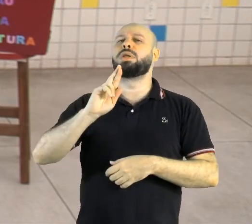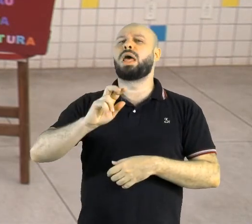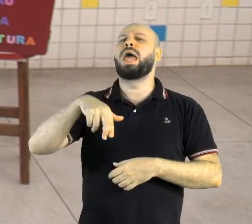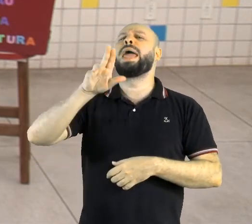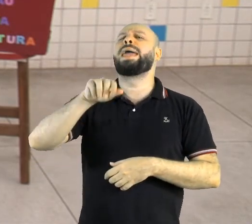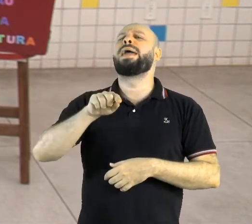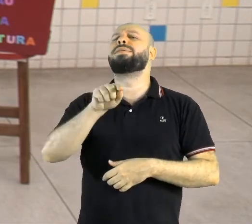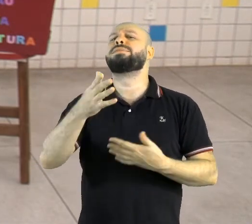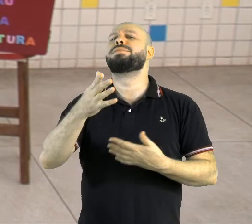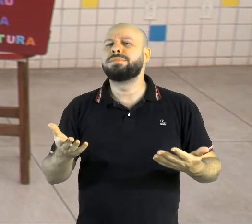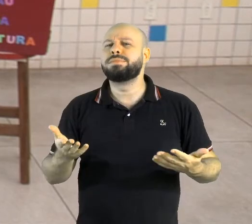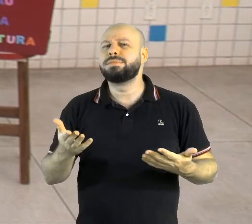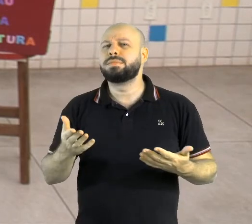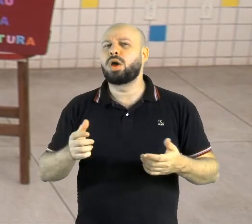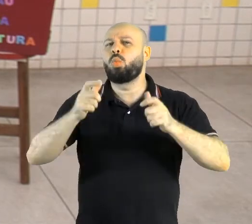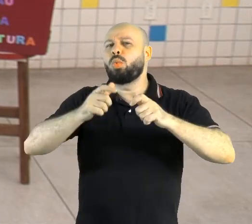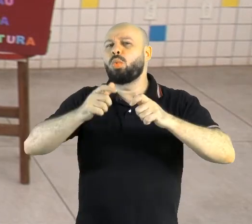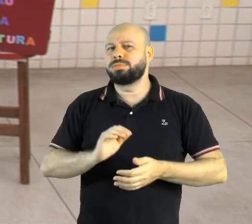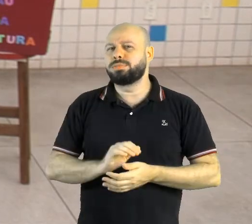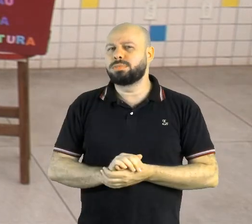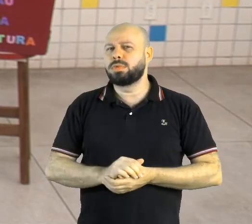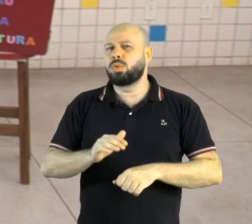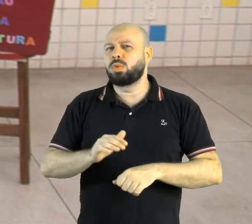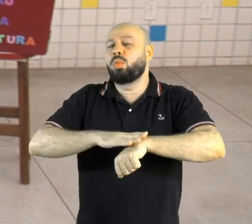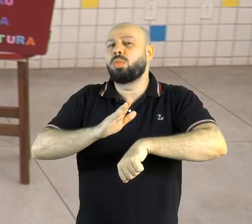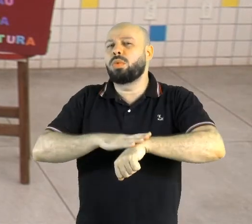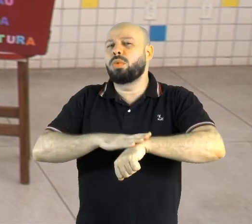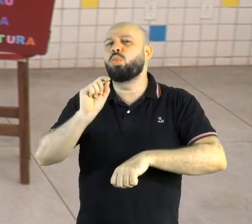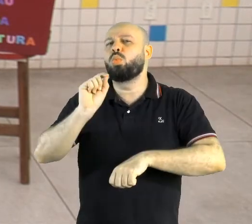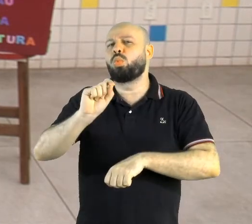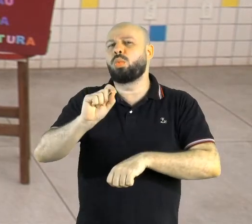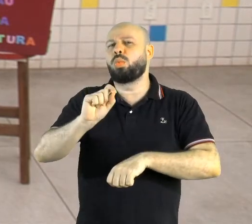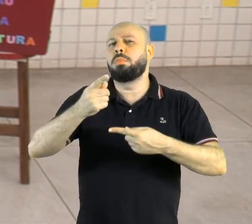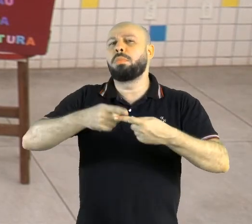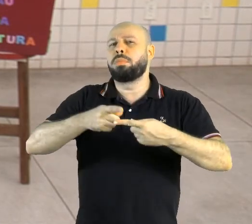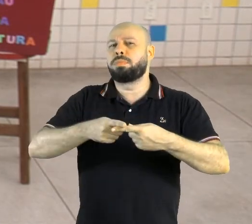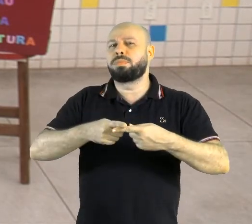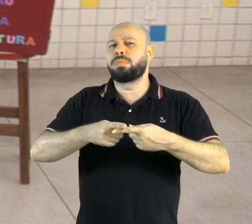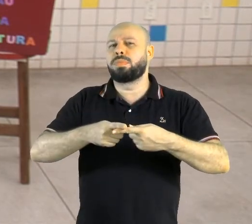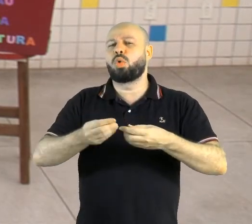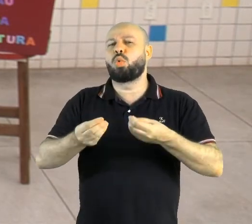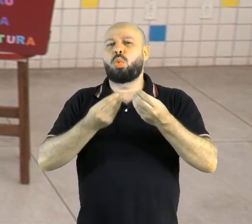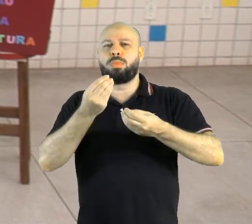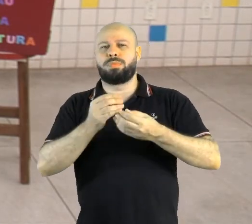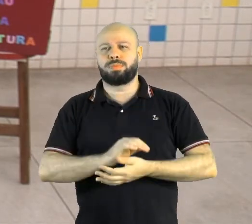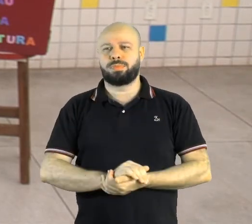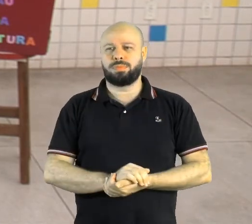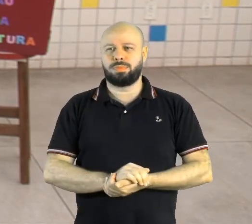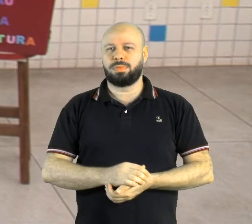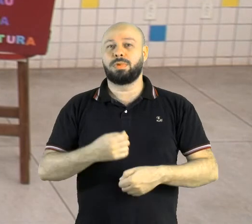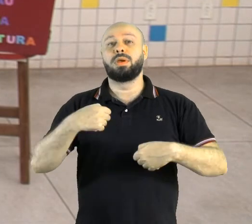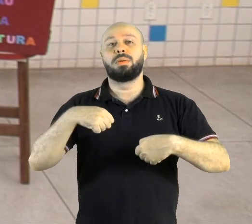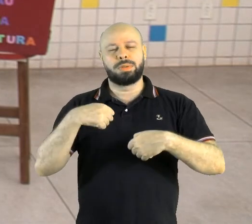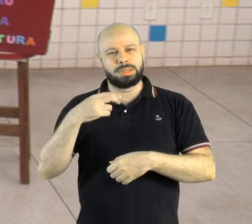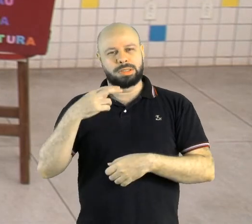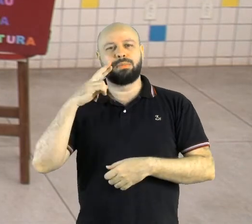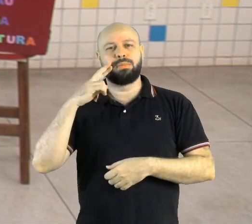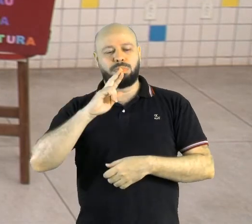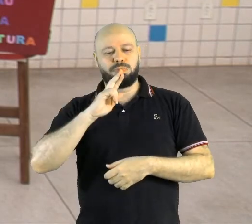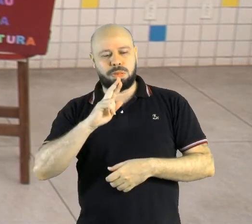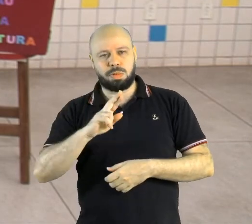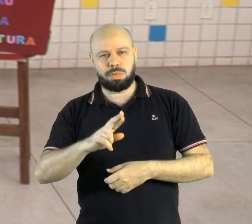você, onde, quando, o que, por quê e como. Precisa estar